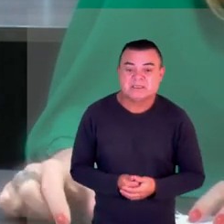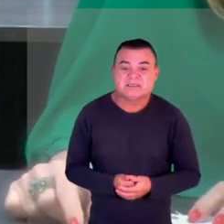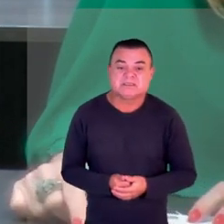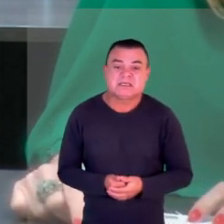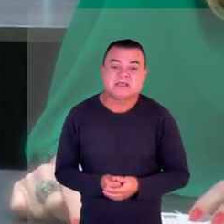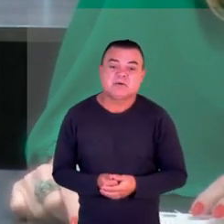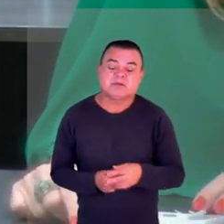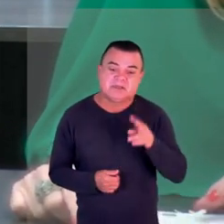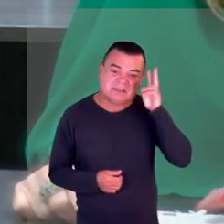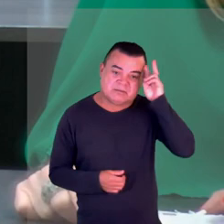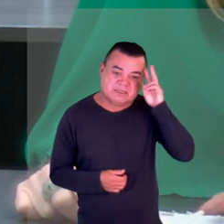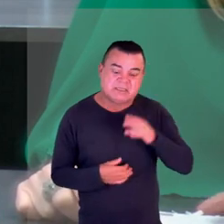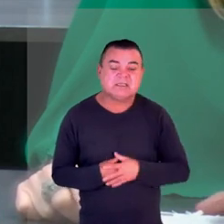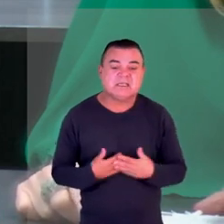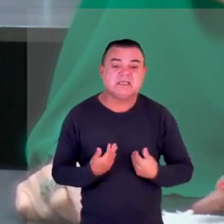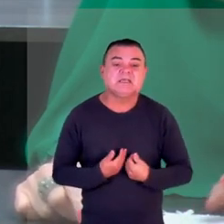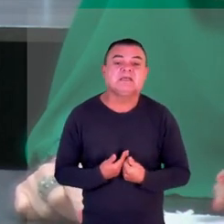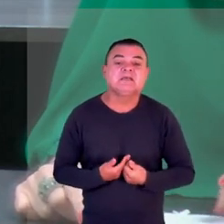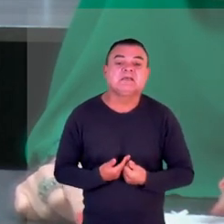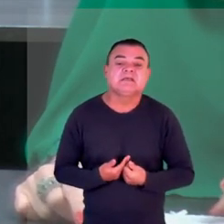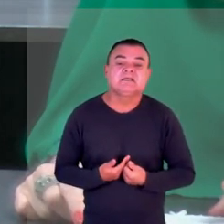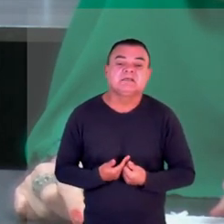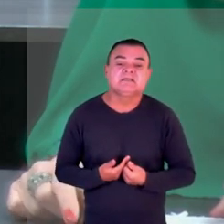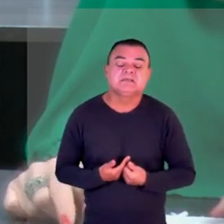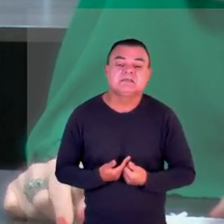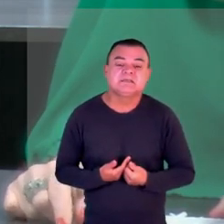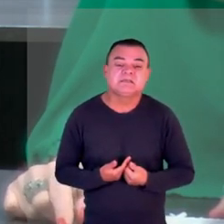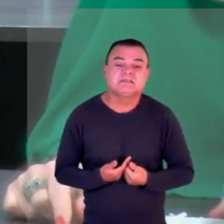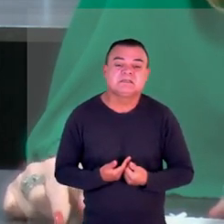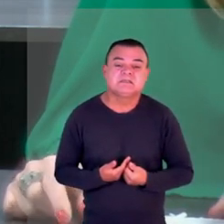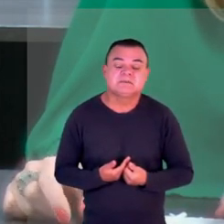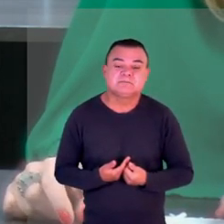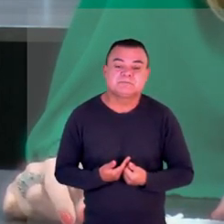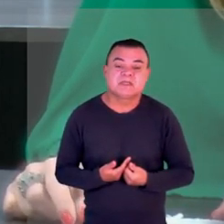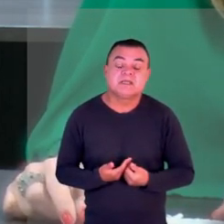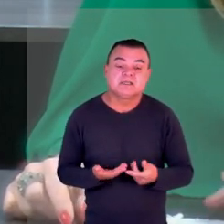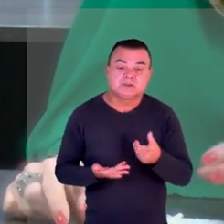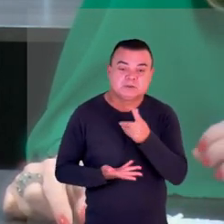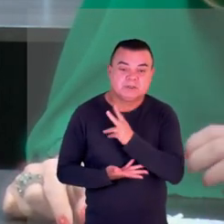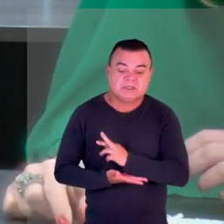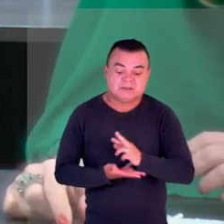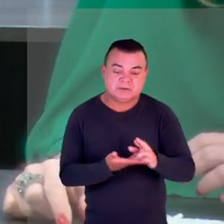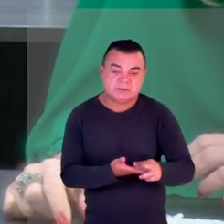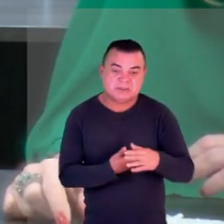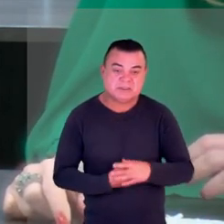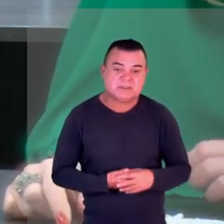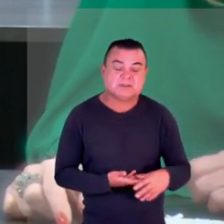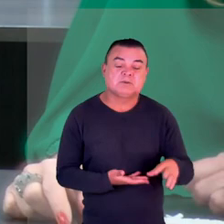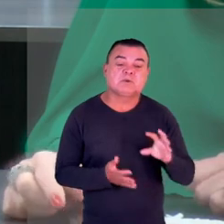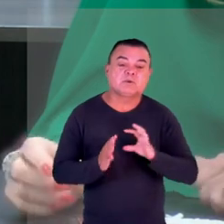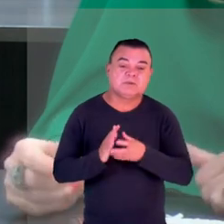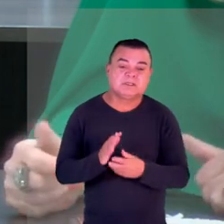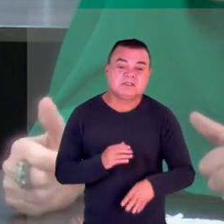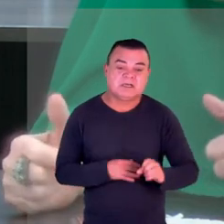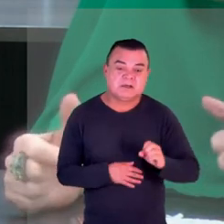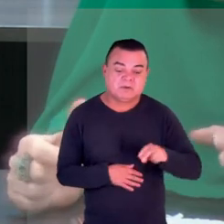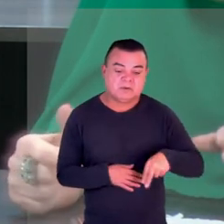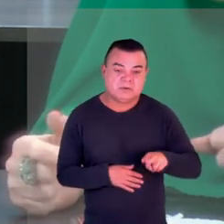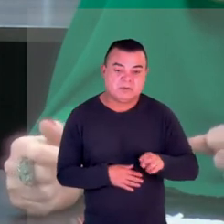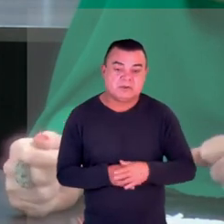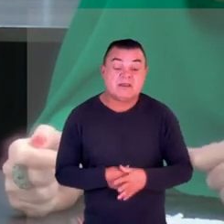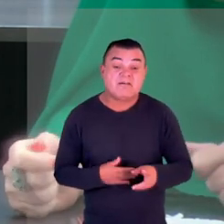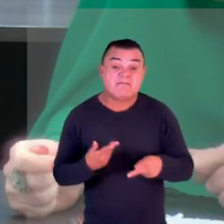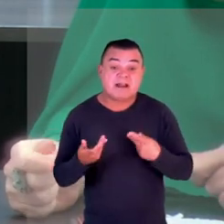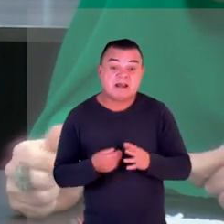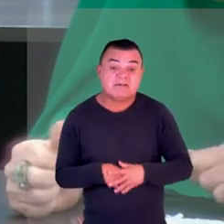tributo pelo menos na época que ele era da relatoria do comitê da Ono ele dizia que o tributo do